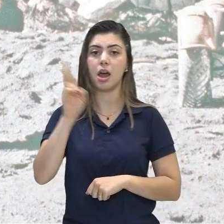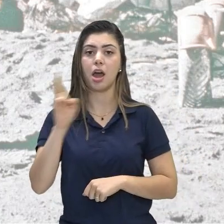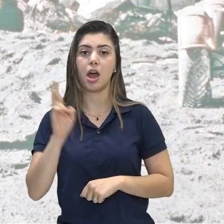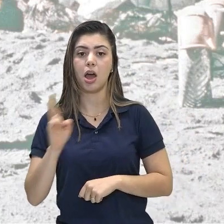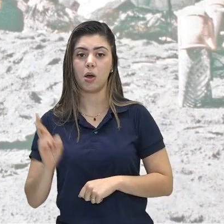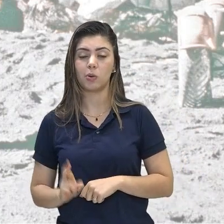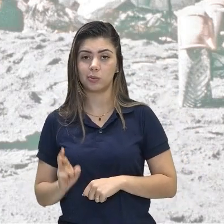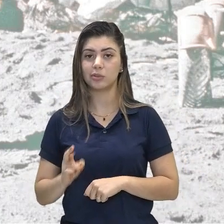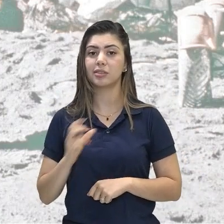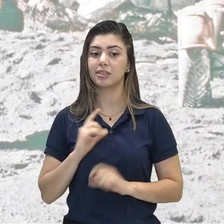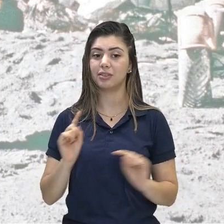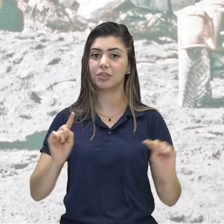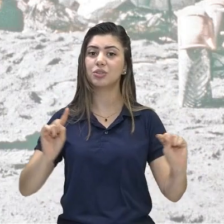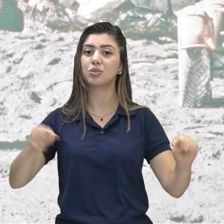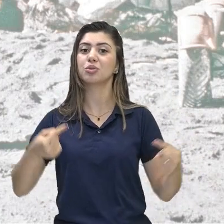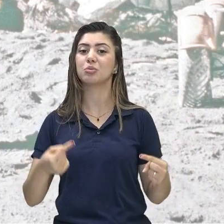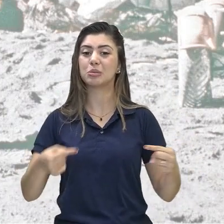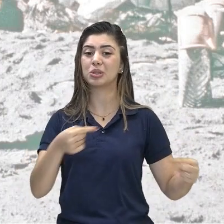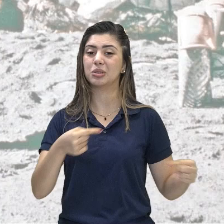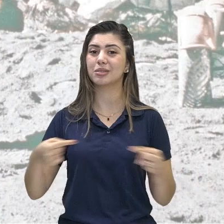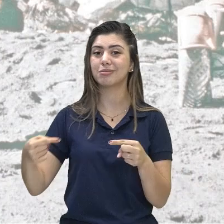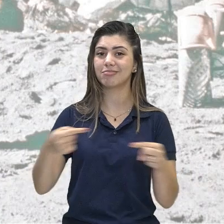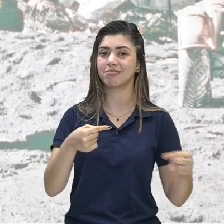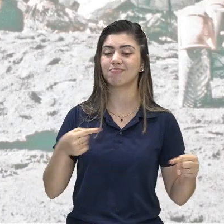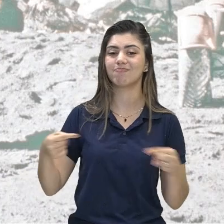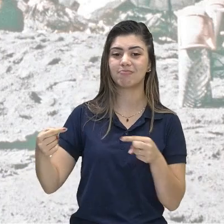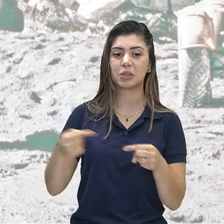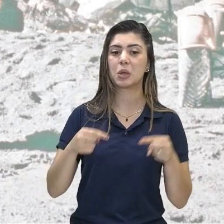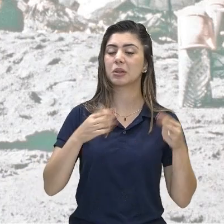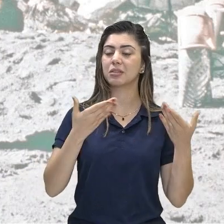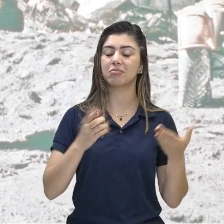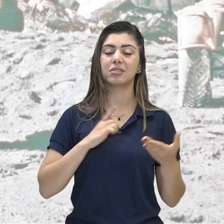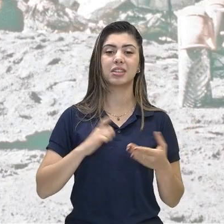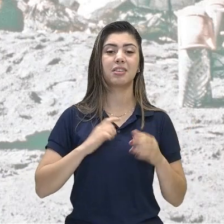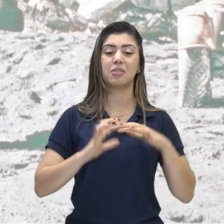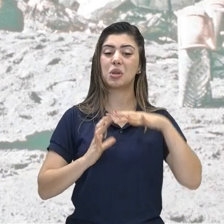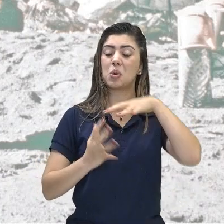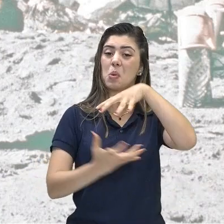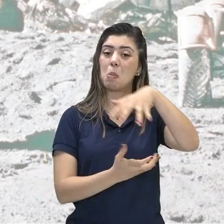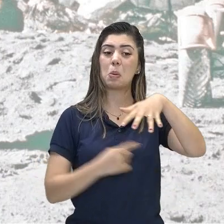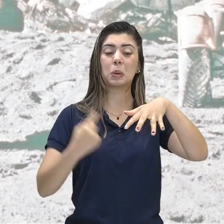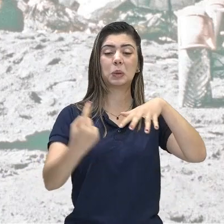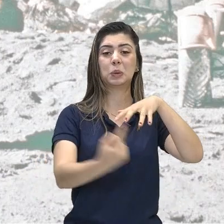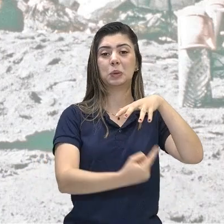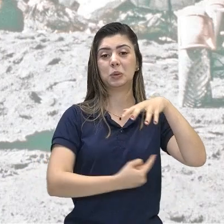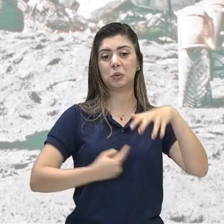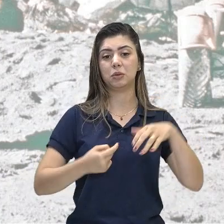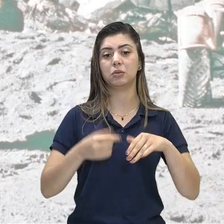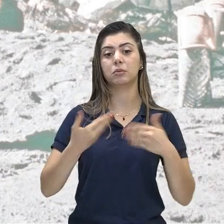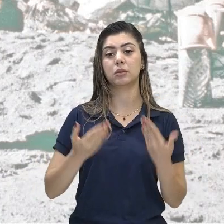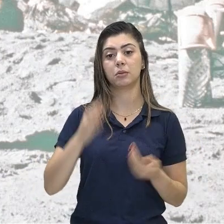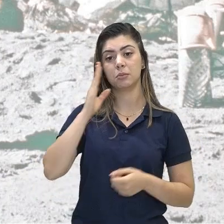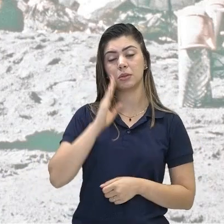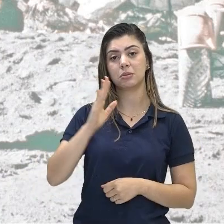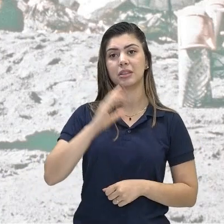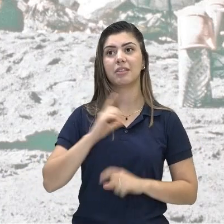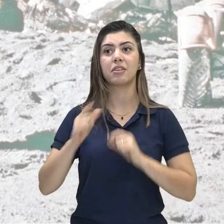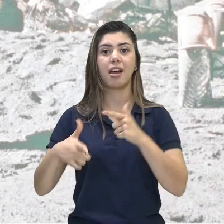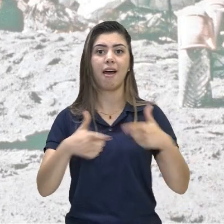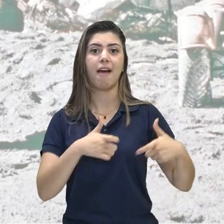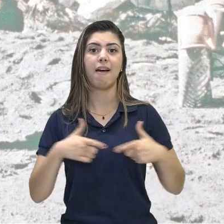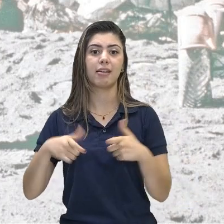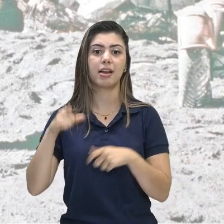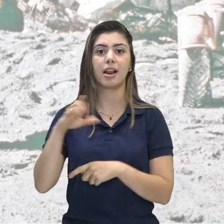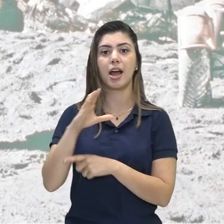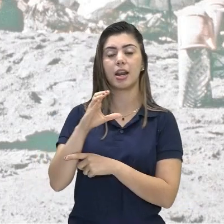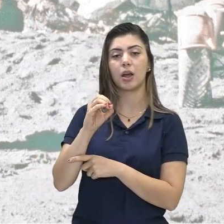União Soviética, eles acabaram ocorrendo em diversas regiões do mundo, com destaque para a Guerra da Coreia, a Guerra